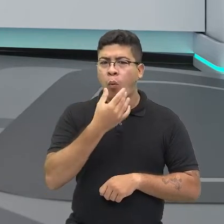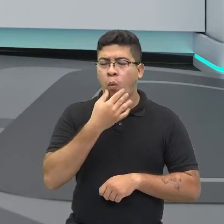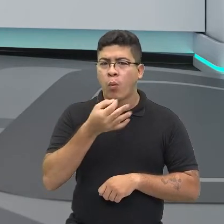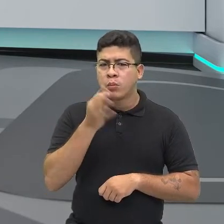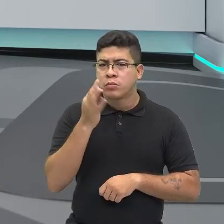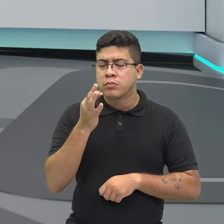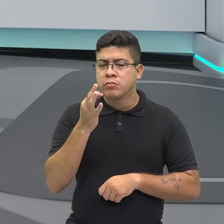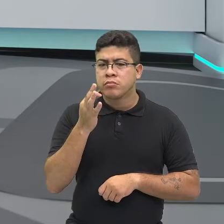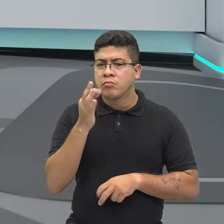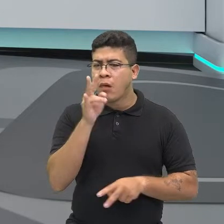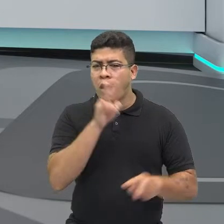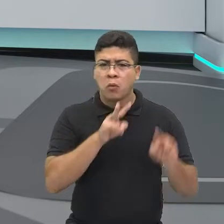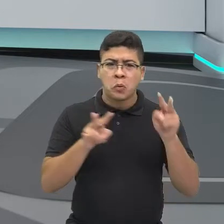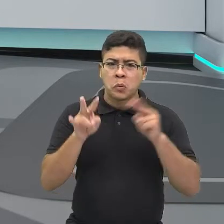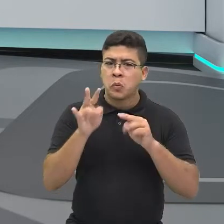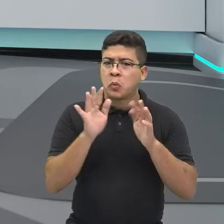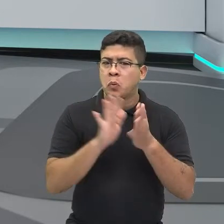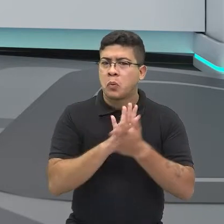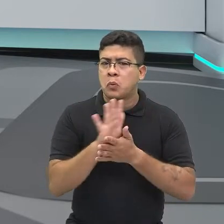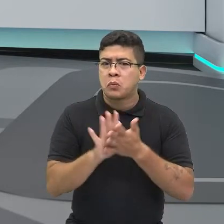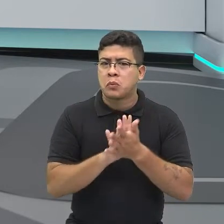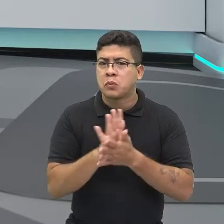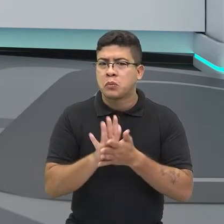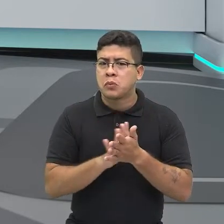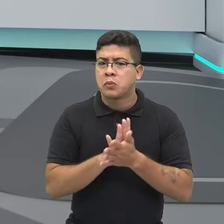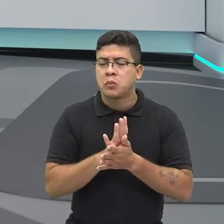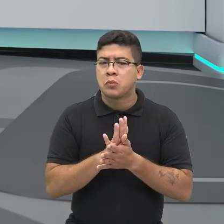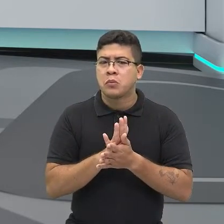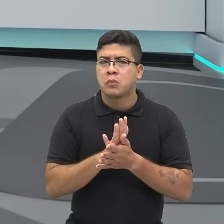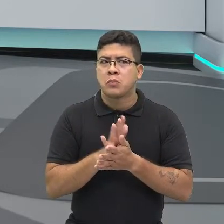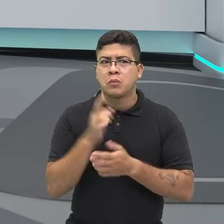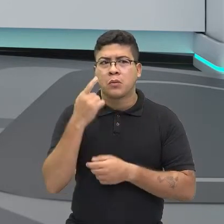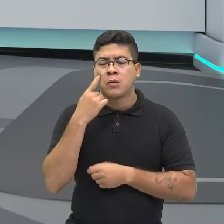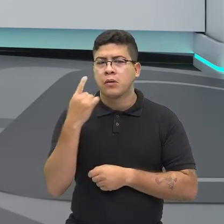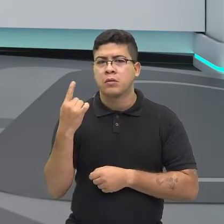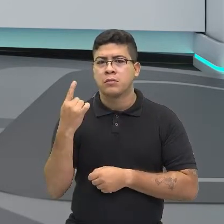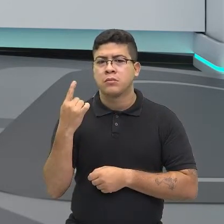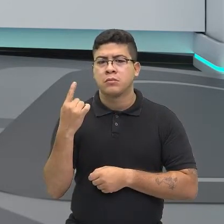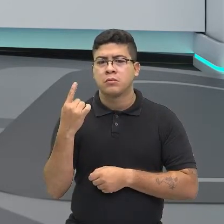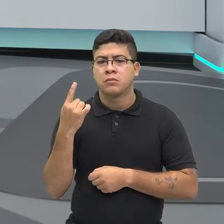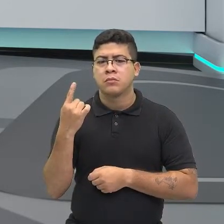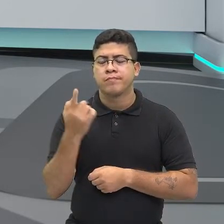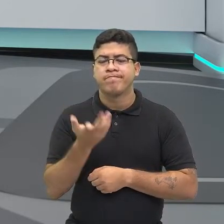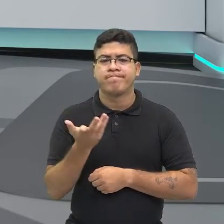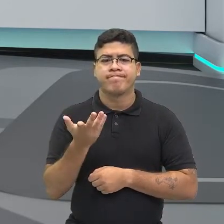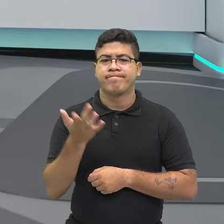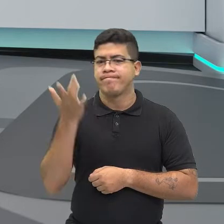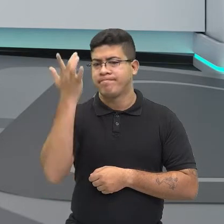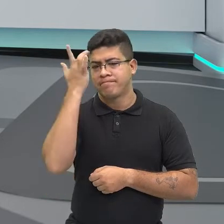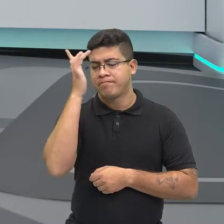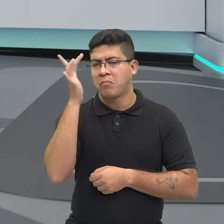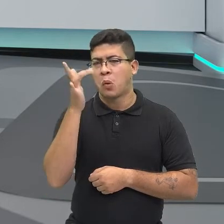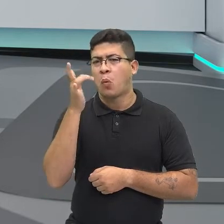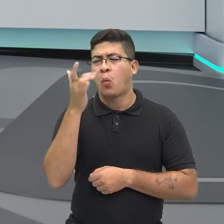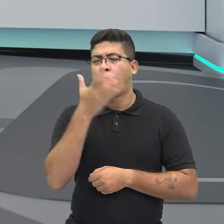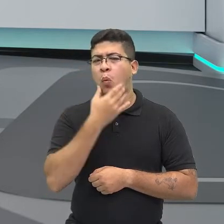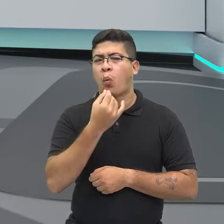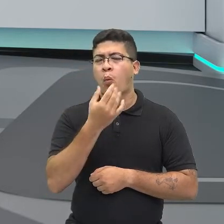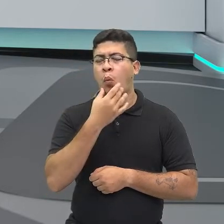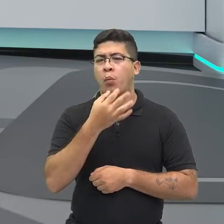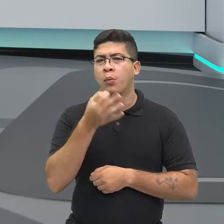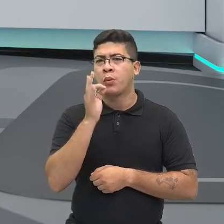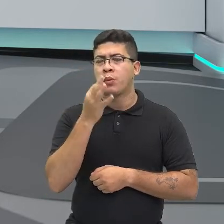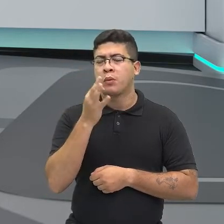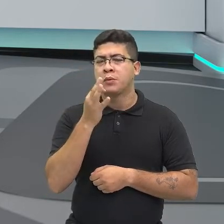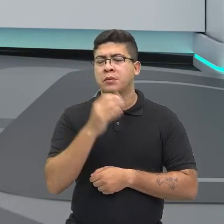eu não estou observando nada aí, a imagem do Juan Gris, o autor, olha só, do pintor. Aí, O Homem no Café,